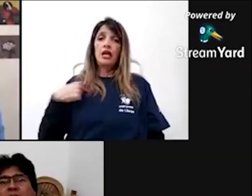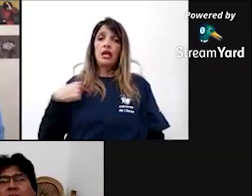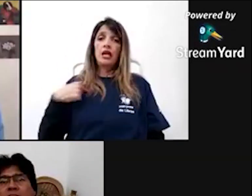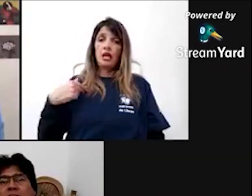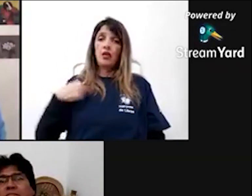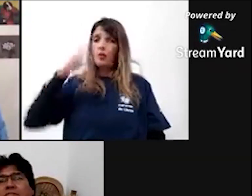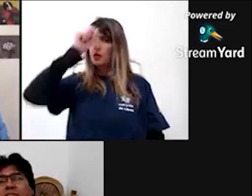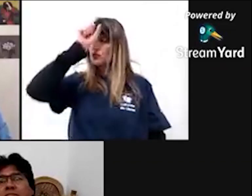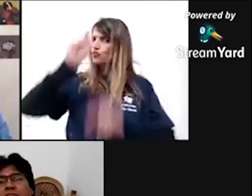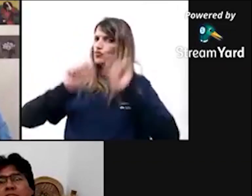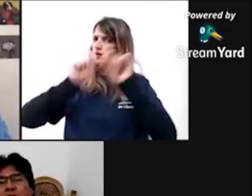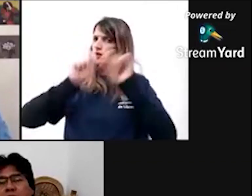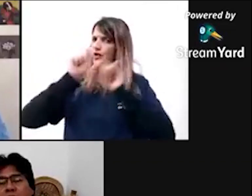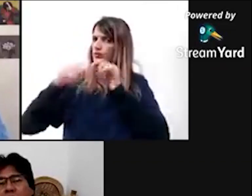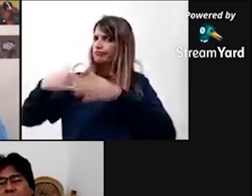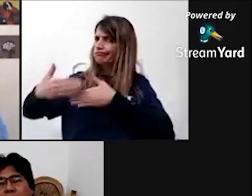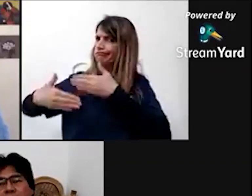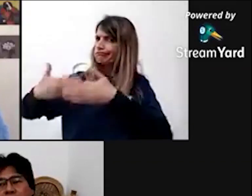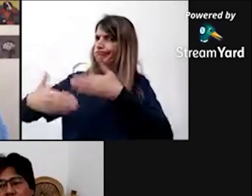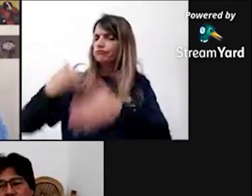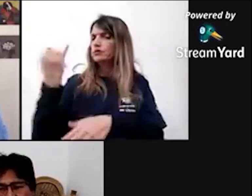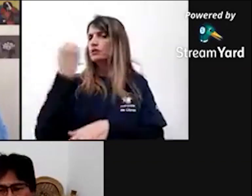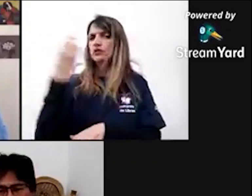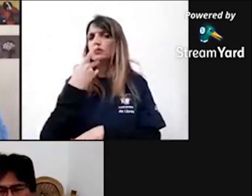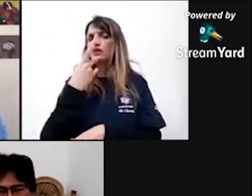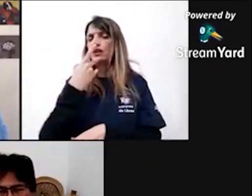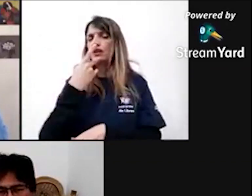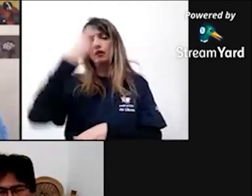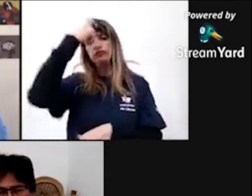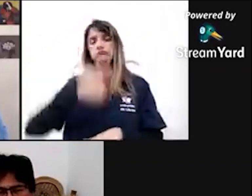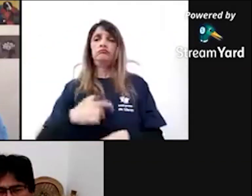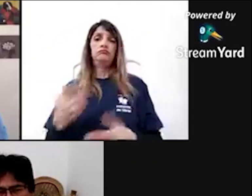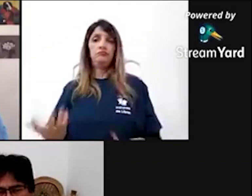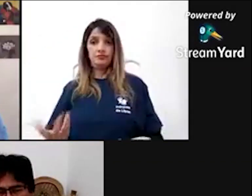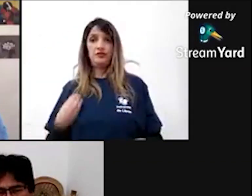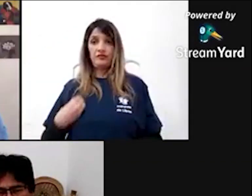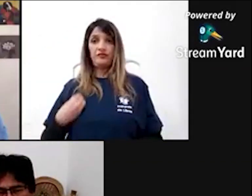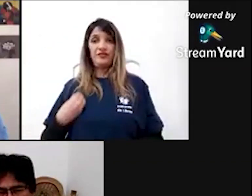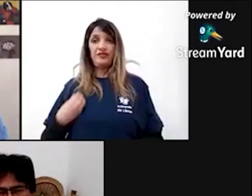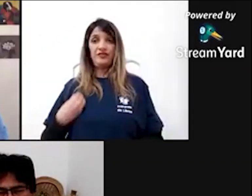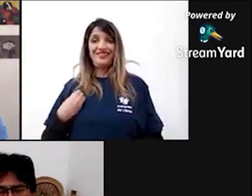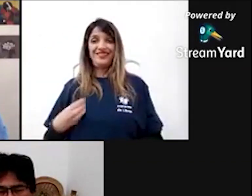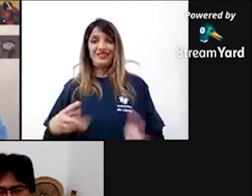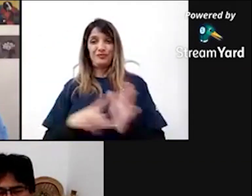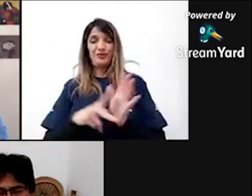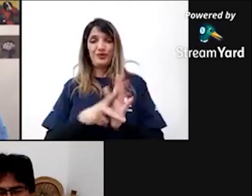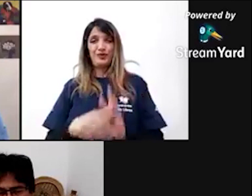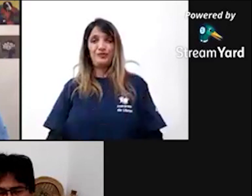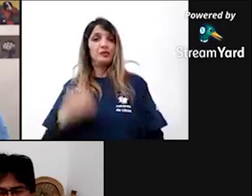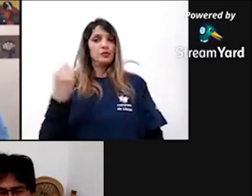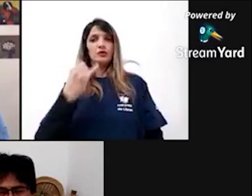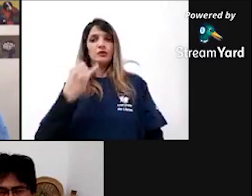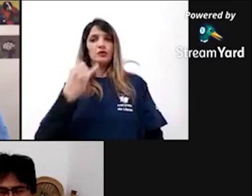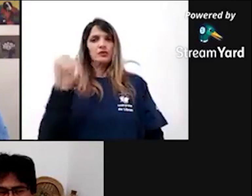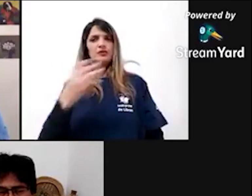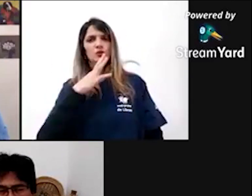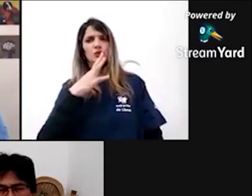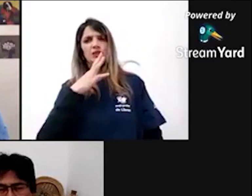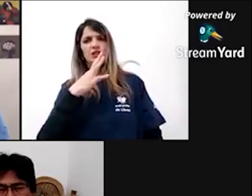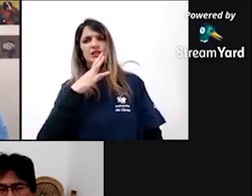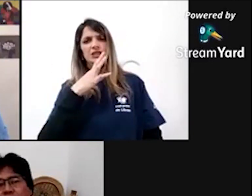formação é de que é importante a gente falar da gente mesmo. É importante a gente se dar a conhecer pelas